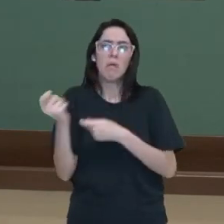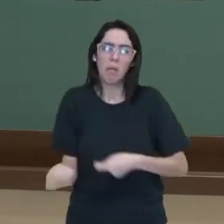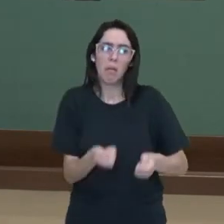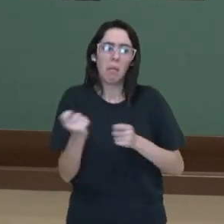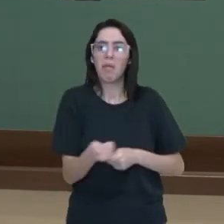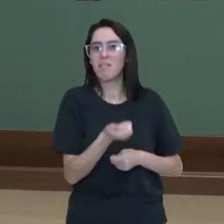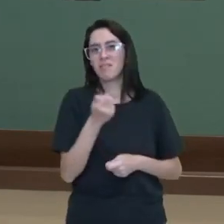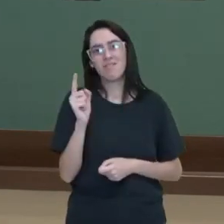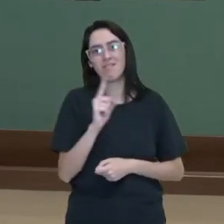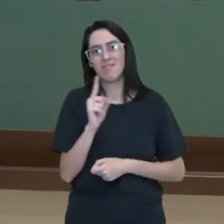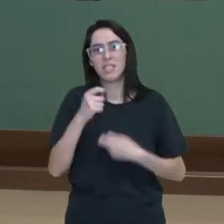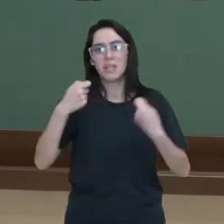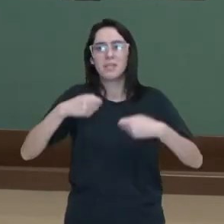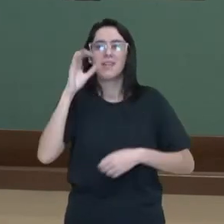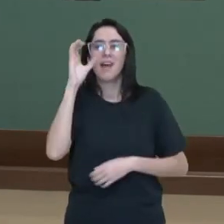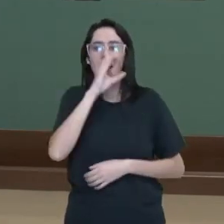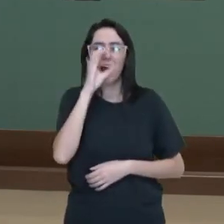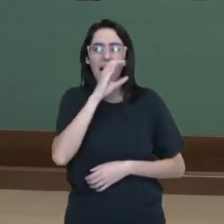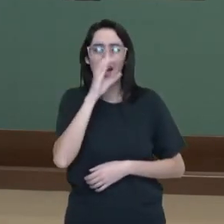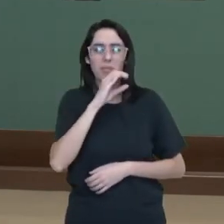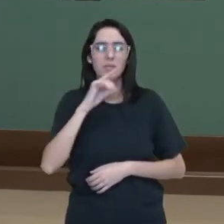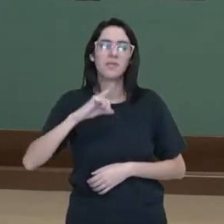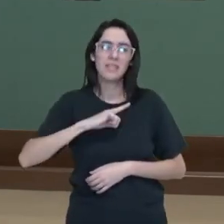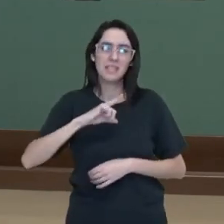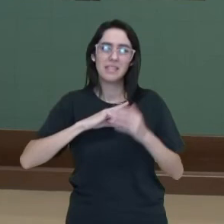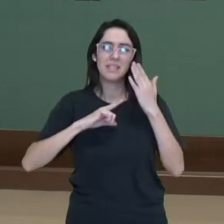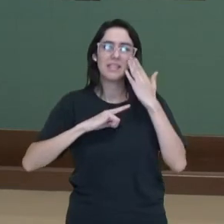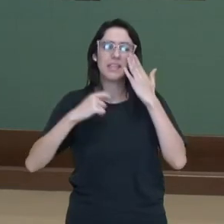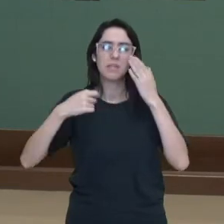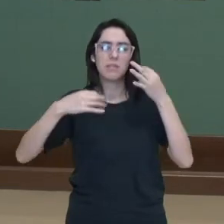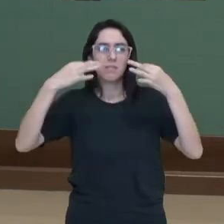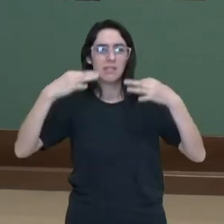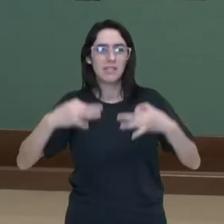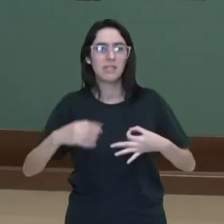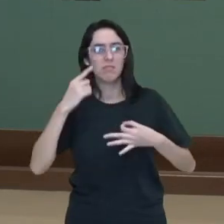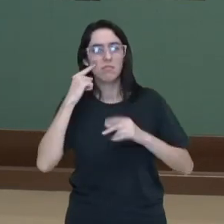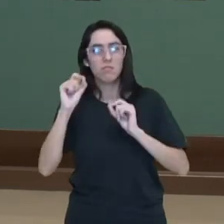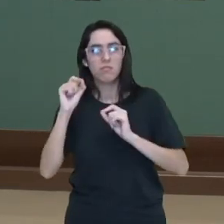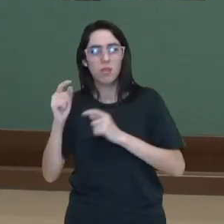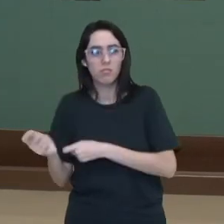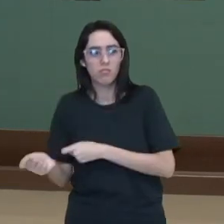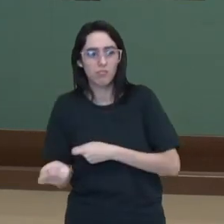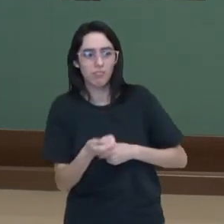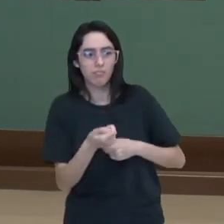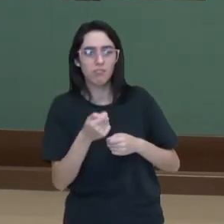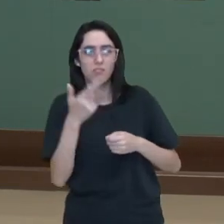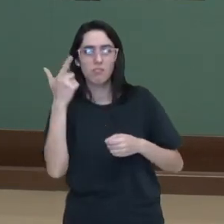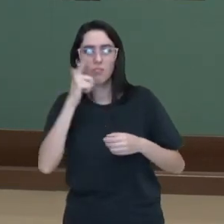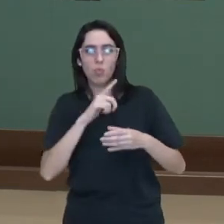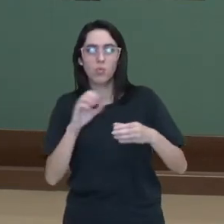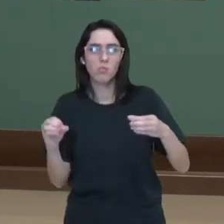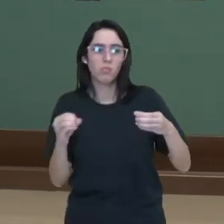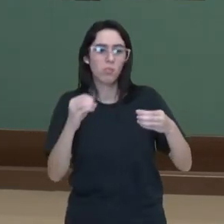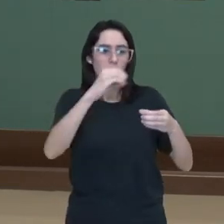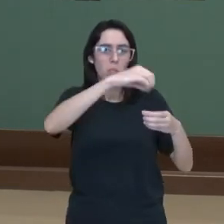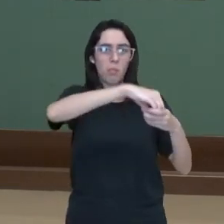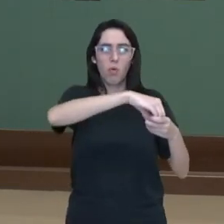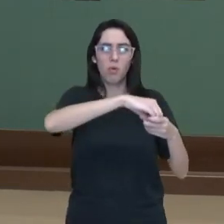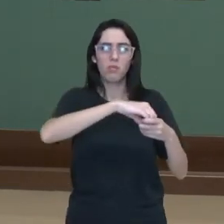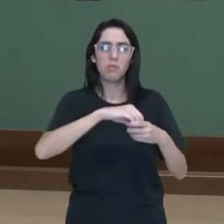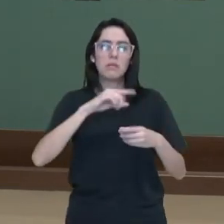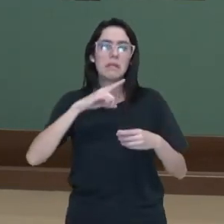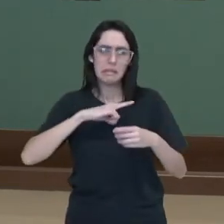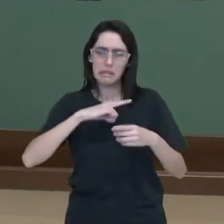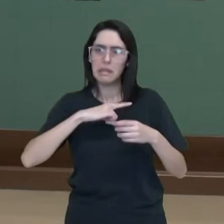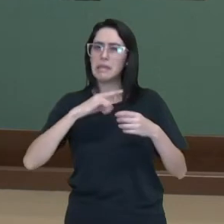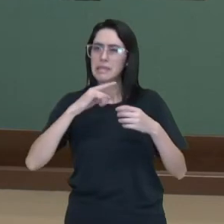daquela situação? Tinha o par, tinha que ficar abaixo do par, né? É um esporte, assim, bem complexo,